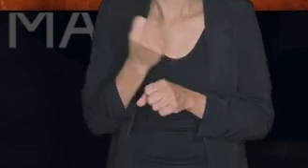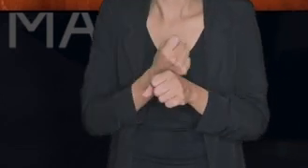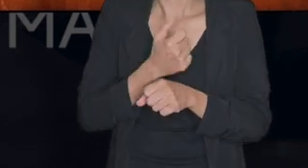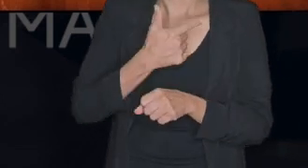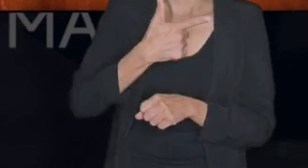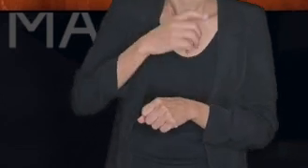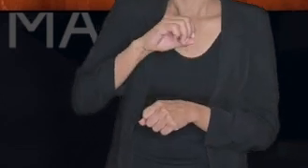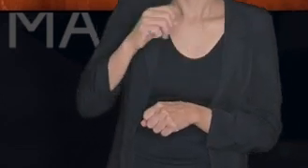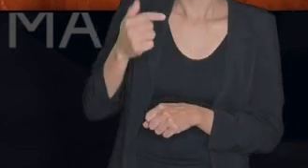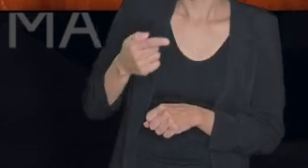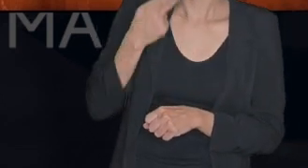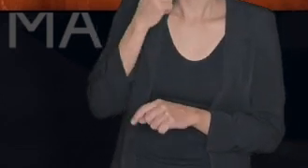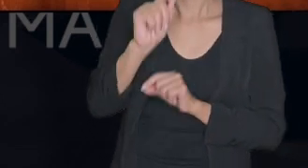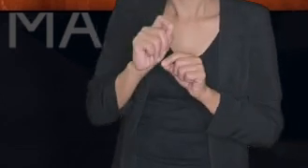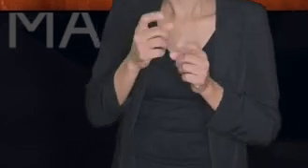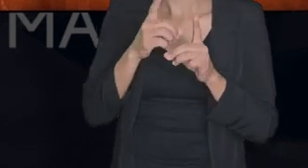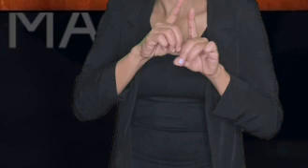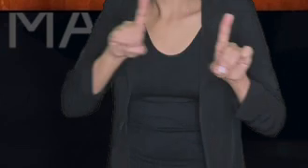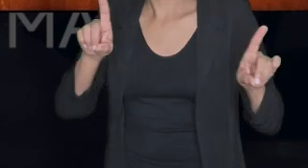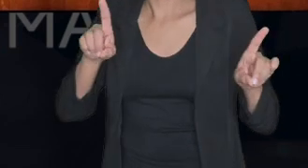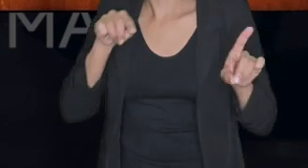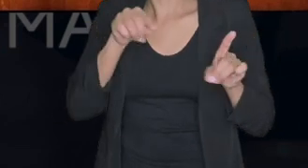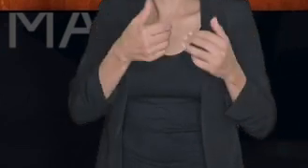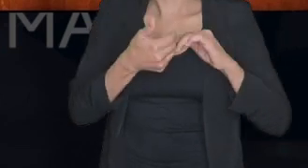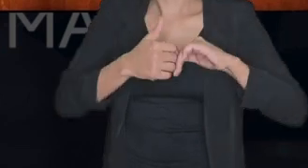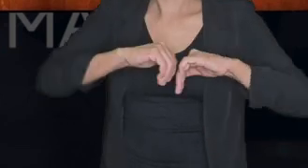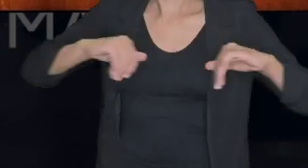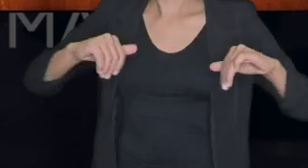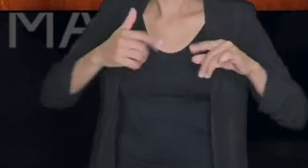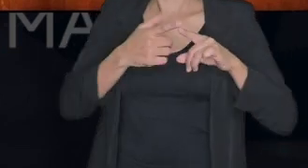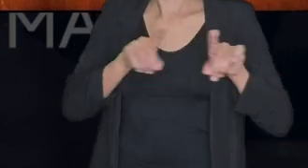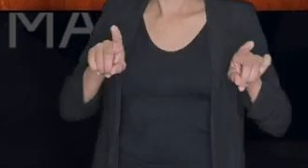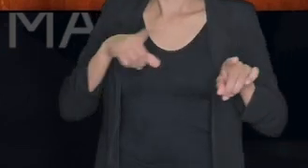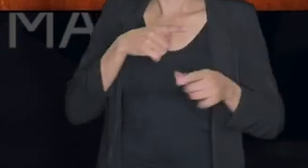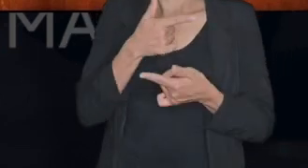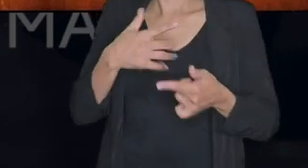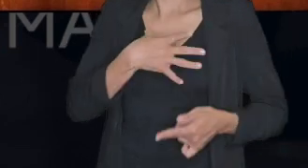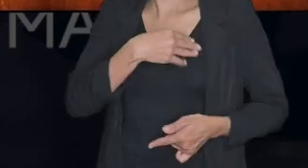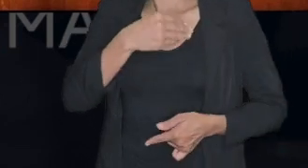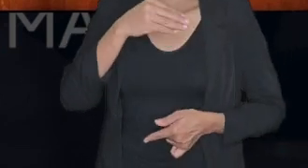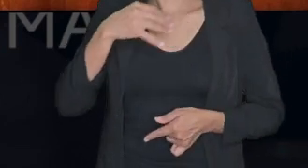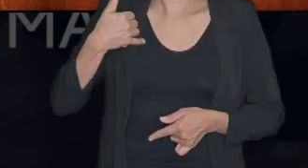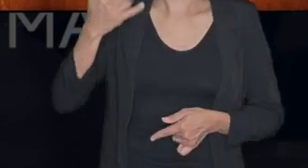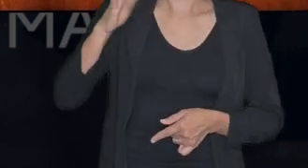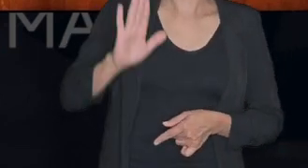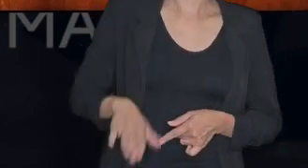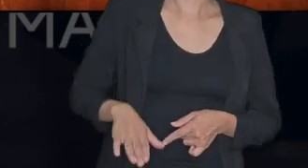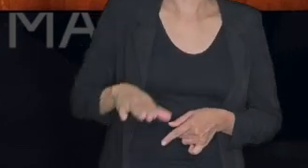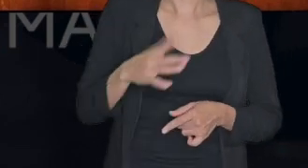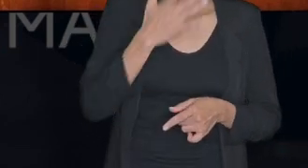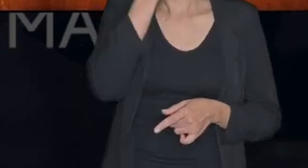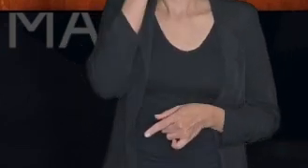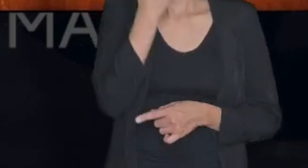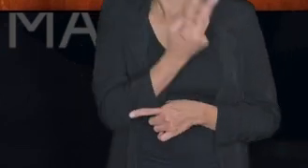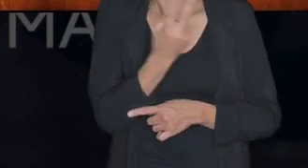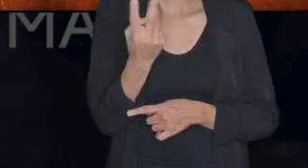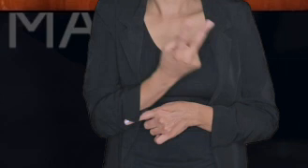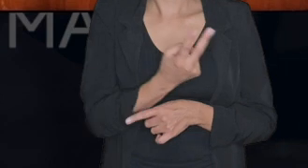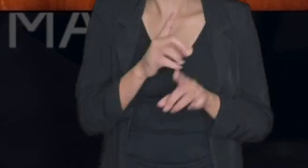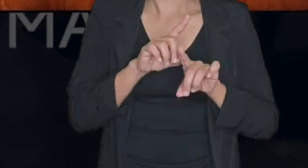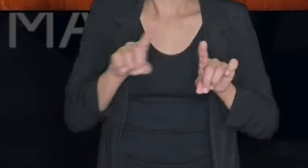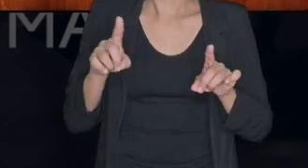divórcio, desde que não haja filhos menores ou incapazes e que os divorciandos ou separandos estejam em comum acordo, pode ser